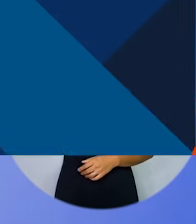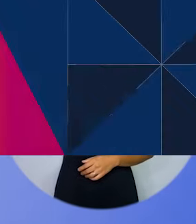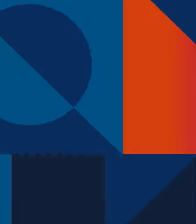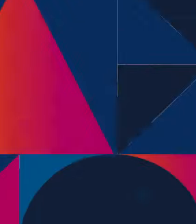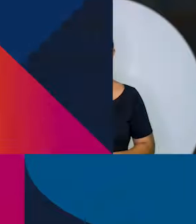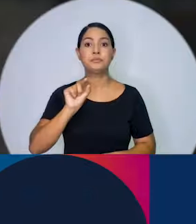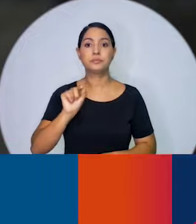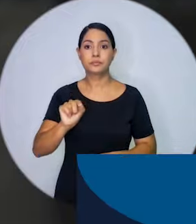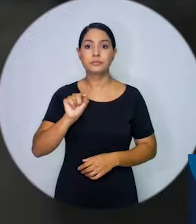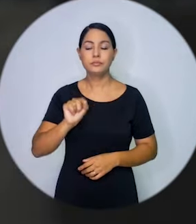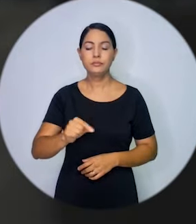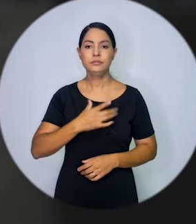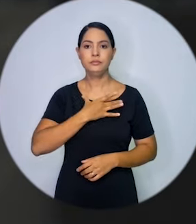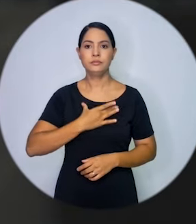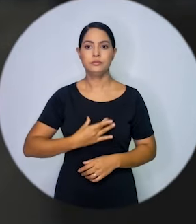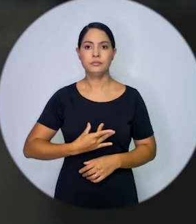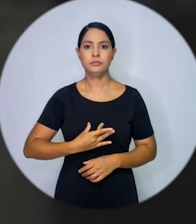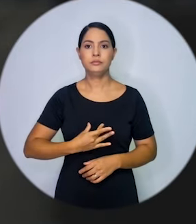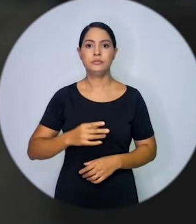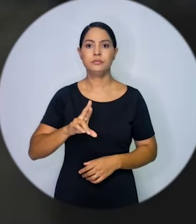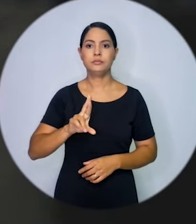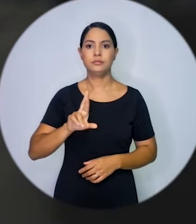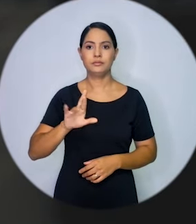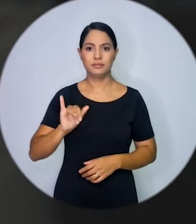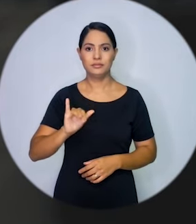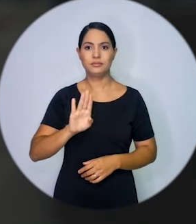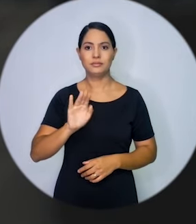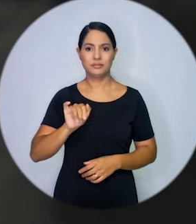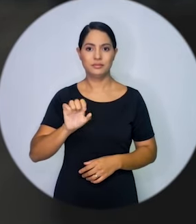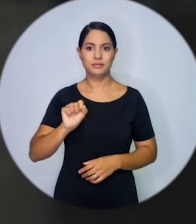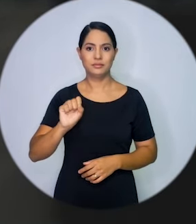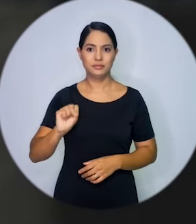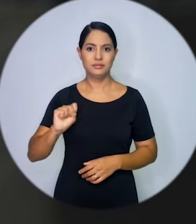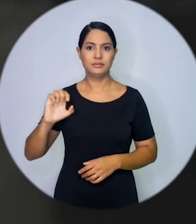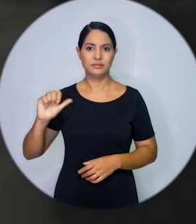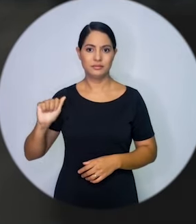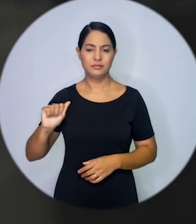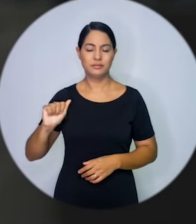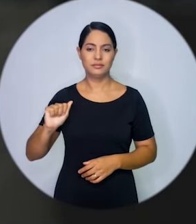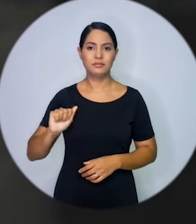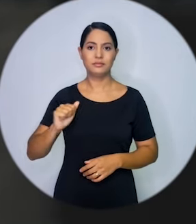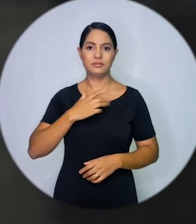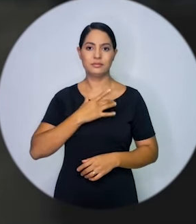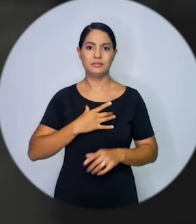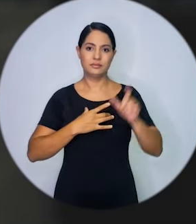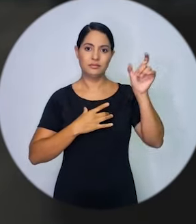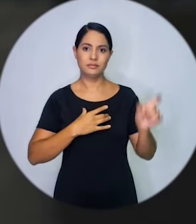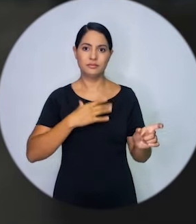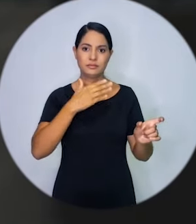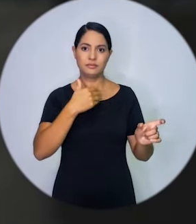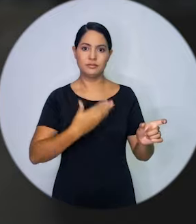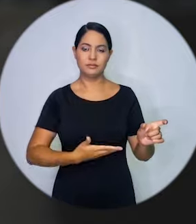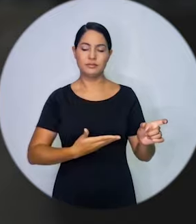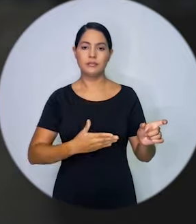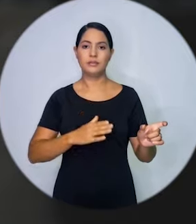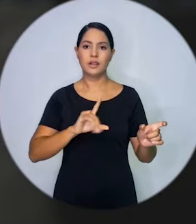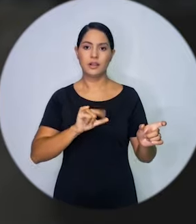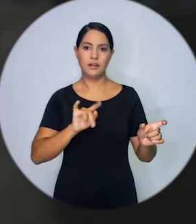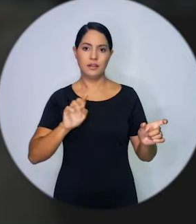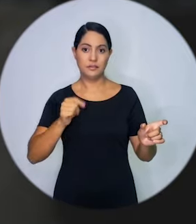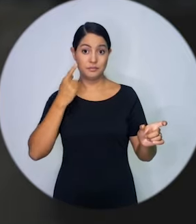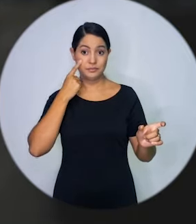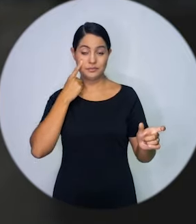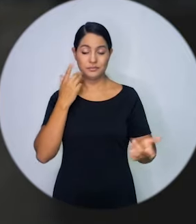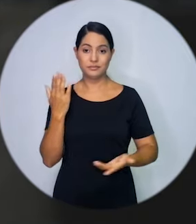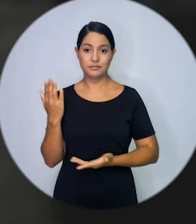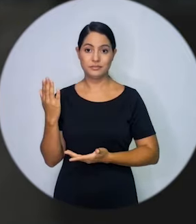Média. Agora a gente vai relembrar a homenagem concedida à medalha Rui Barbosa da Ordem dos Advogados do Brasil,